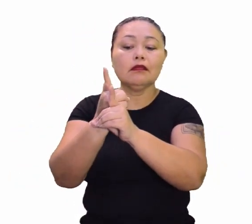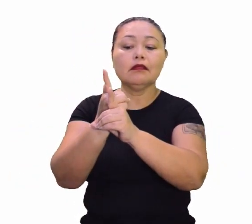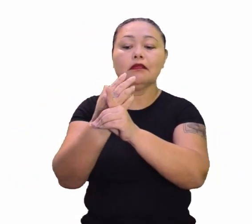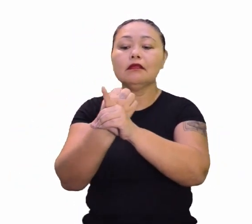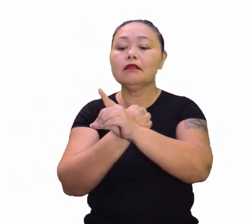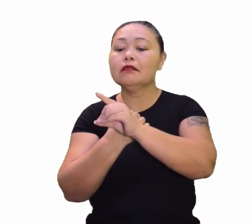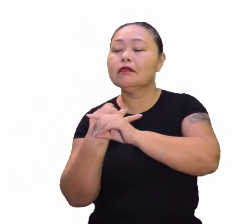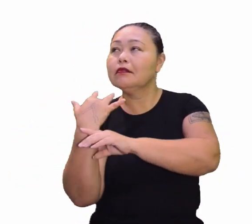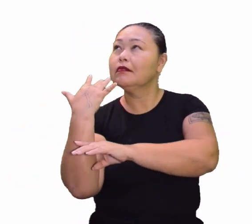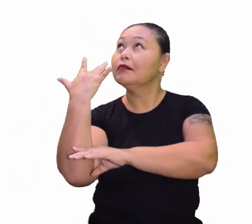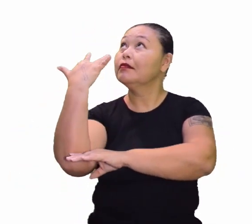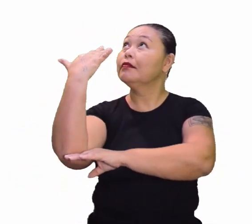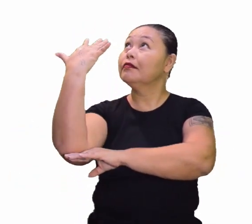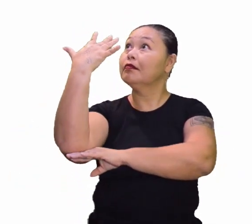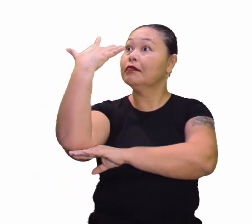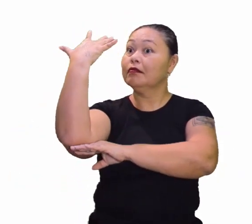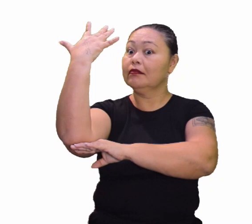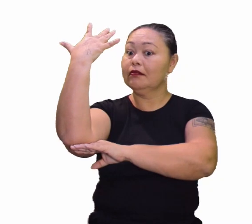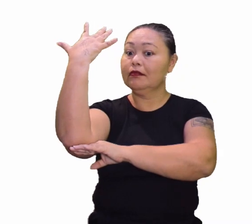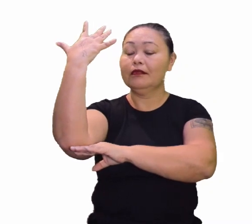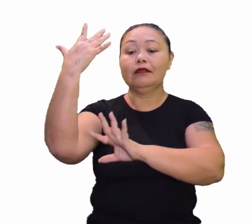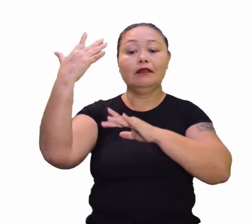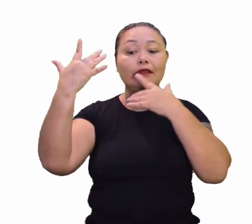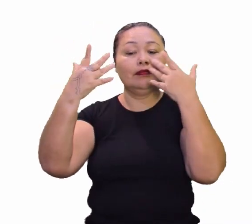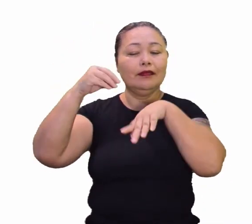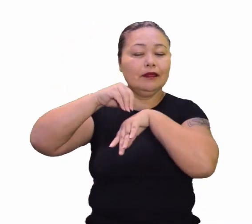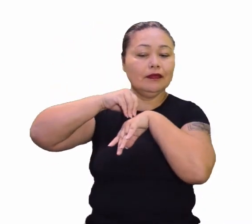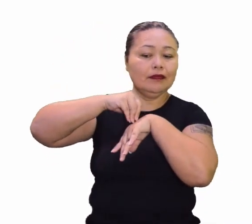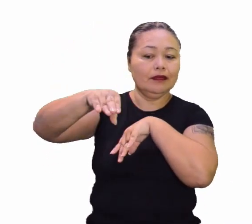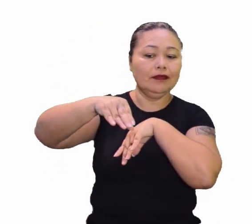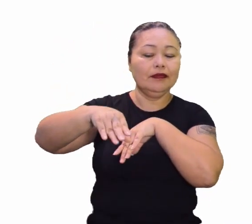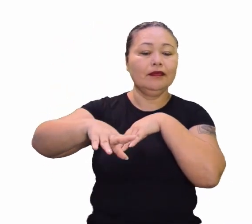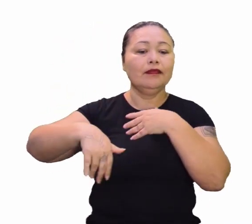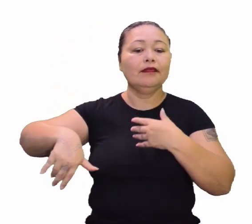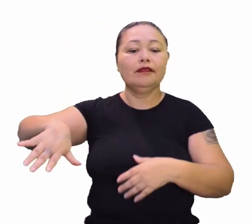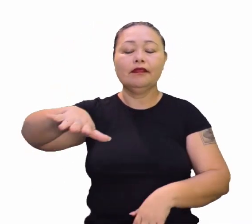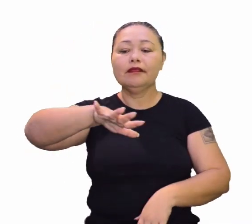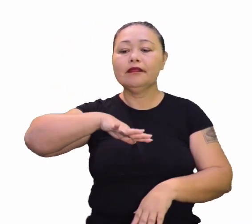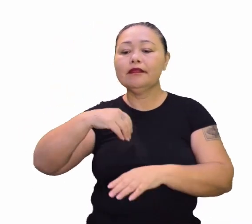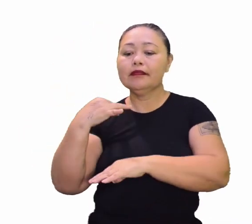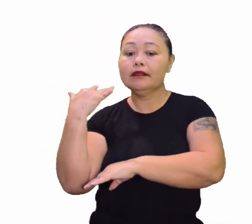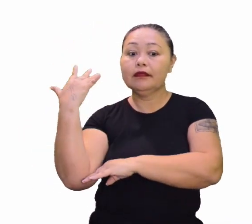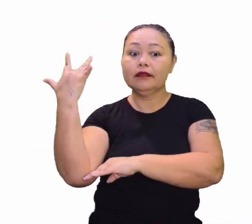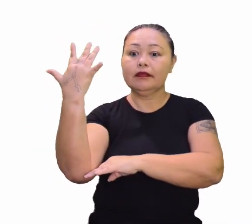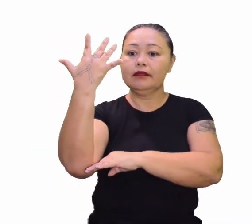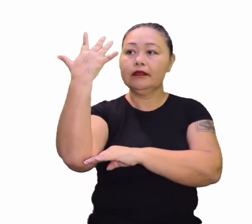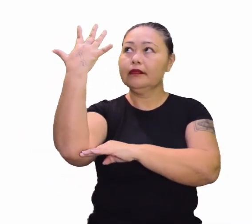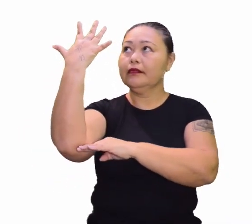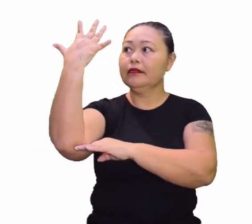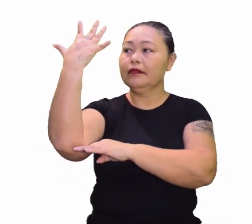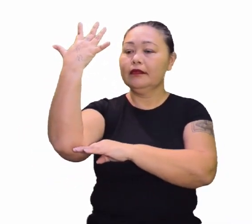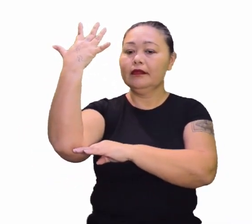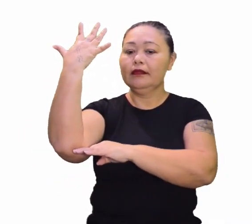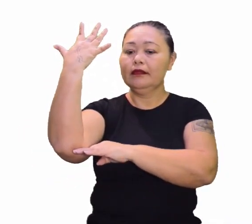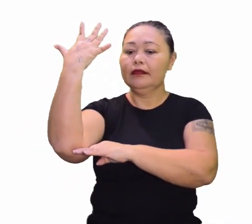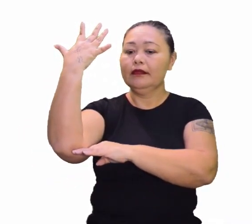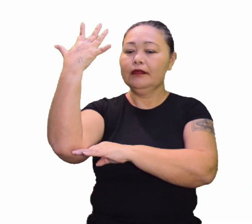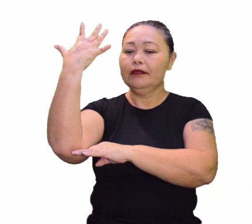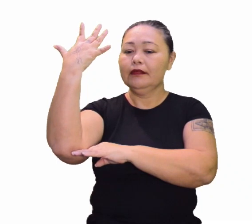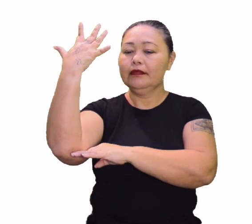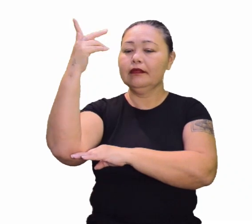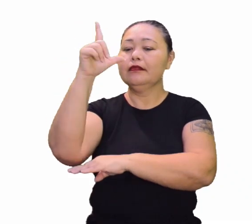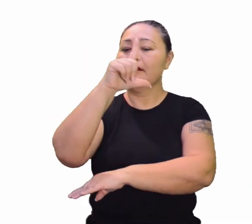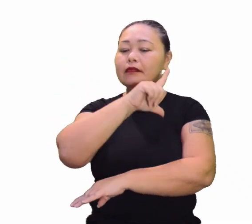grande porte, né? Uma dica. E essa vegetação de grande porte... Tem um